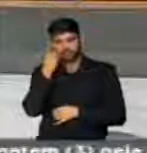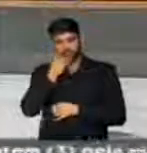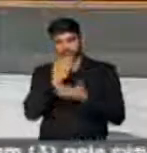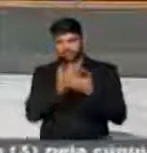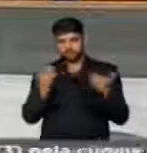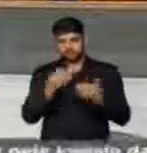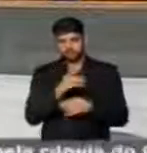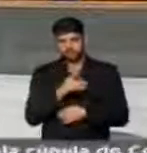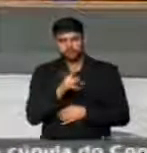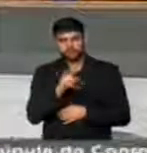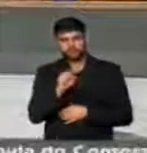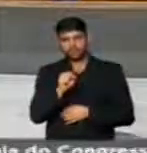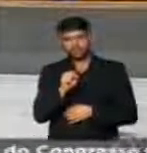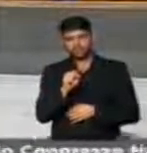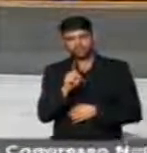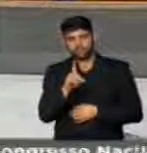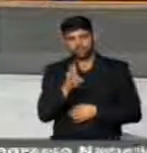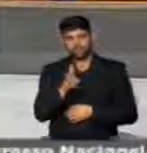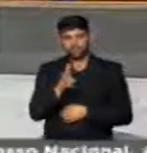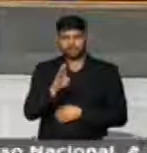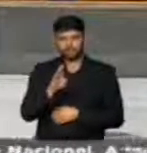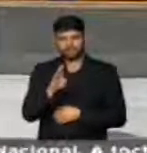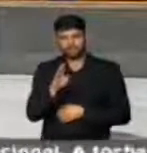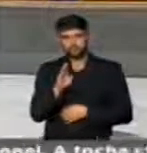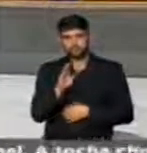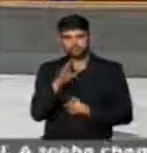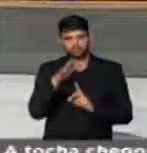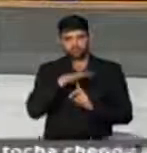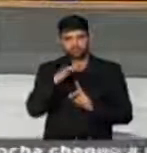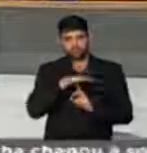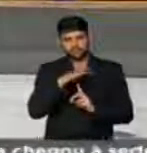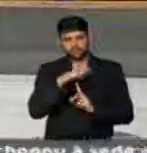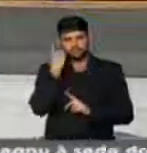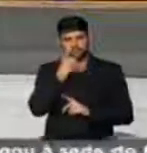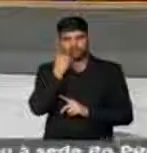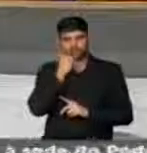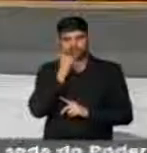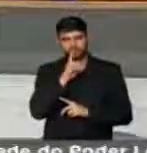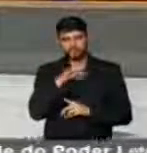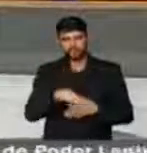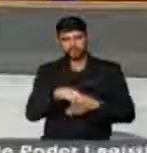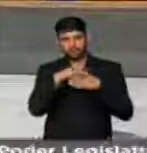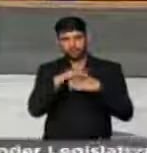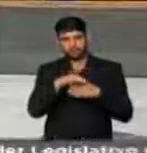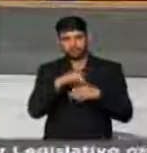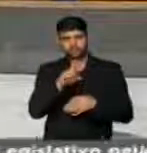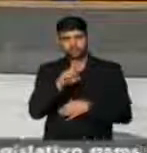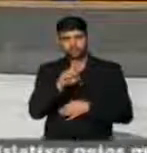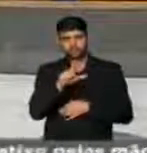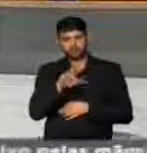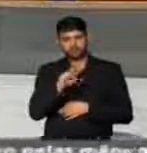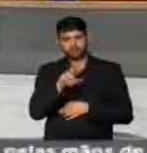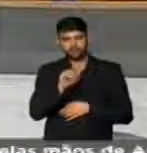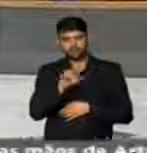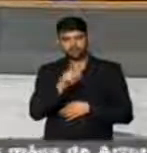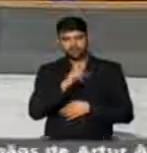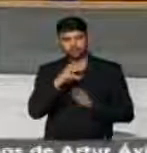deputado, pelo PSDB do Paraná, nobre deputado, líder Luiz Carlos Raul. Vossa Excelência